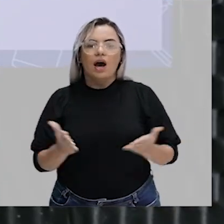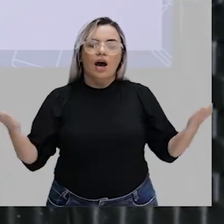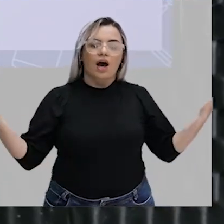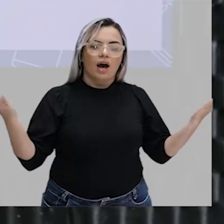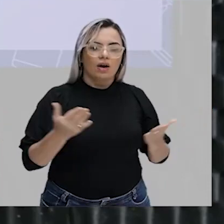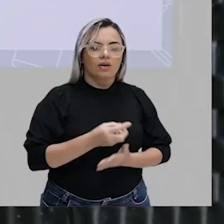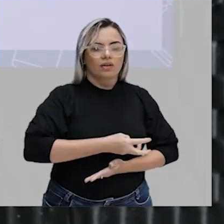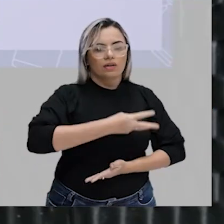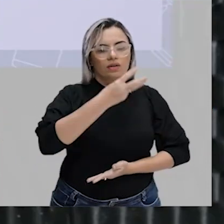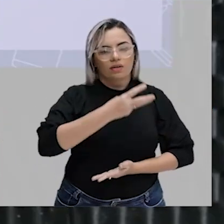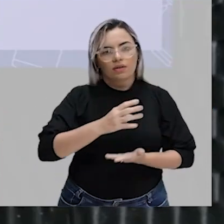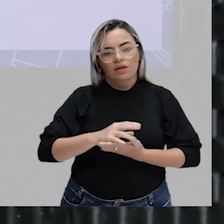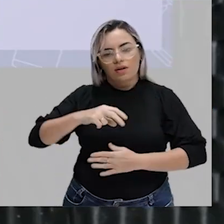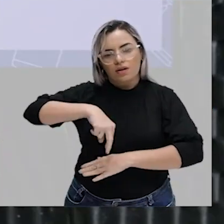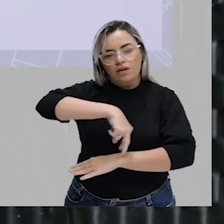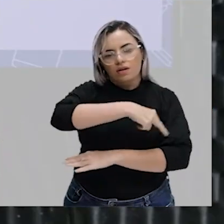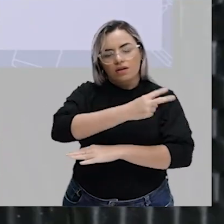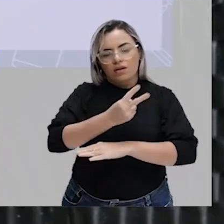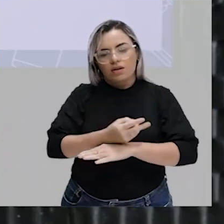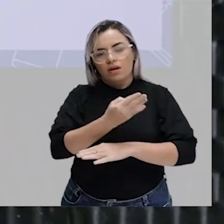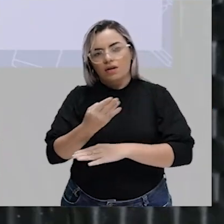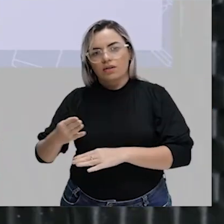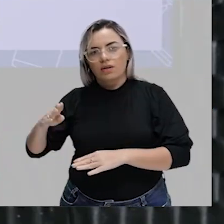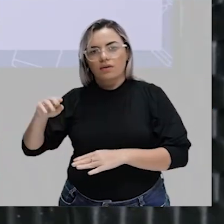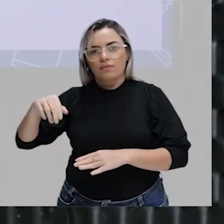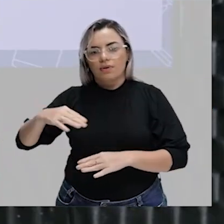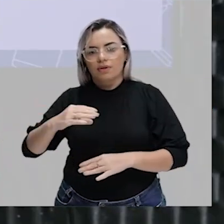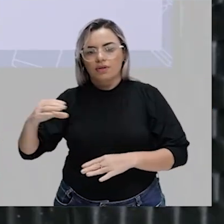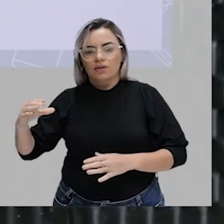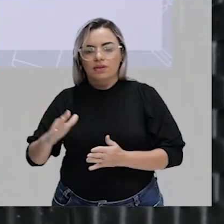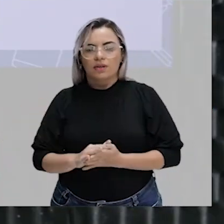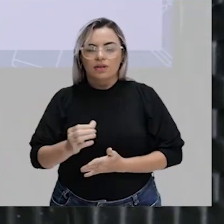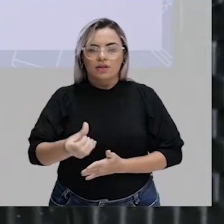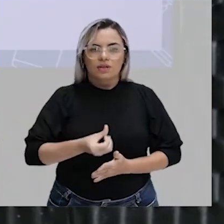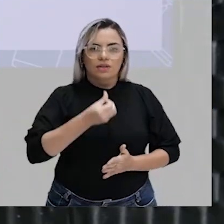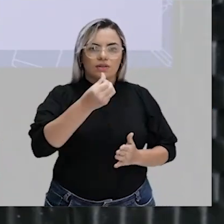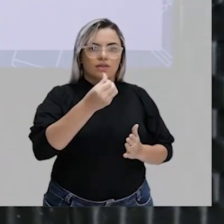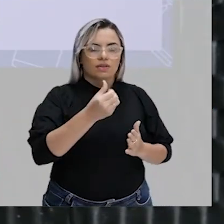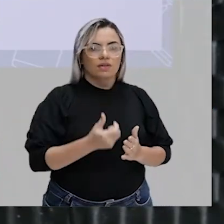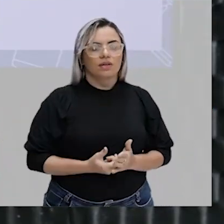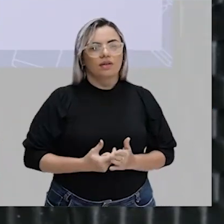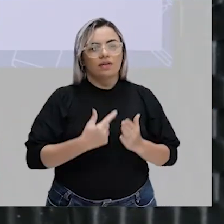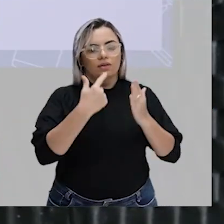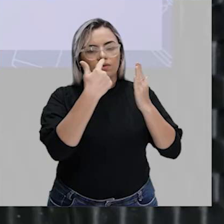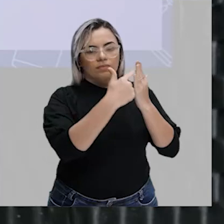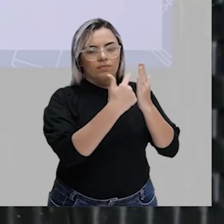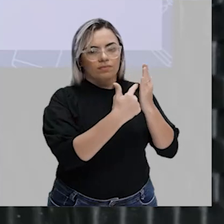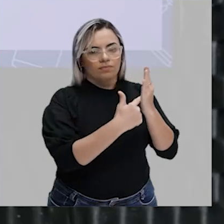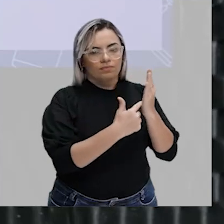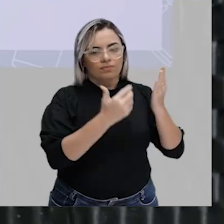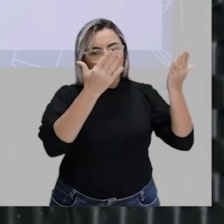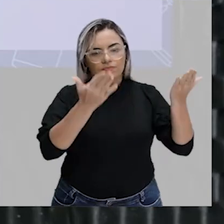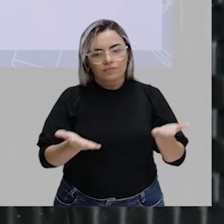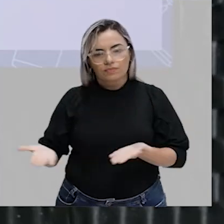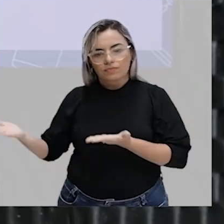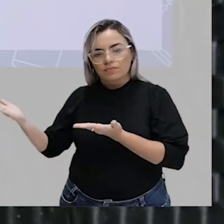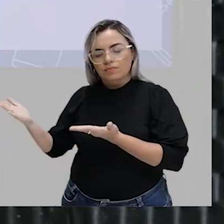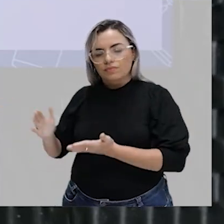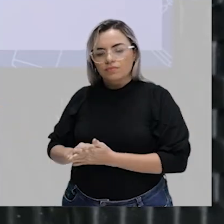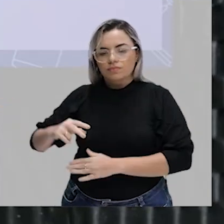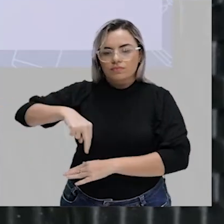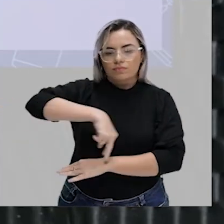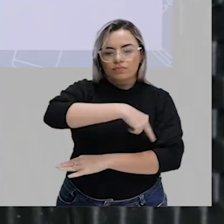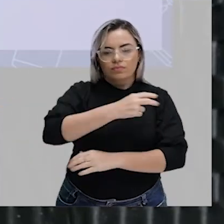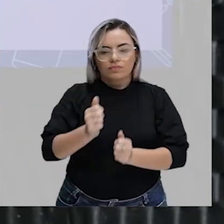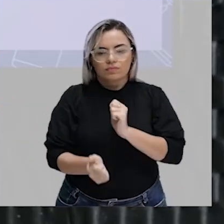em 6 unidades temáticas. São essas unidades temáticas aqui, ó: a ginástica, os esportes,